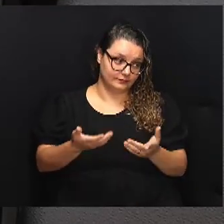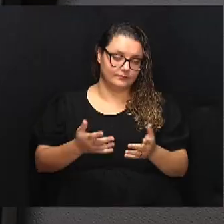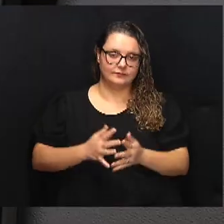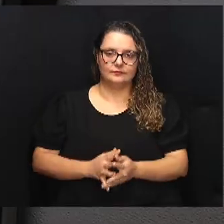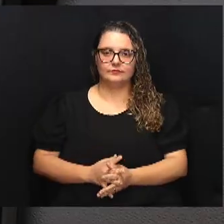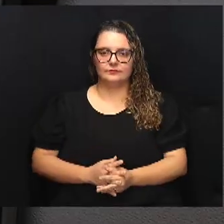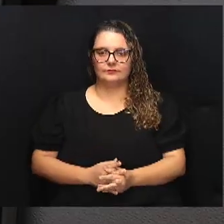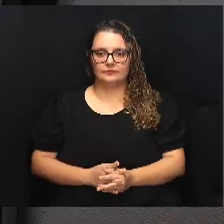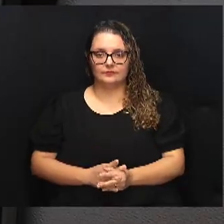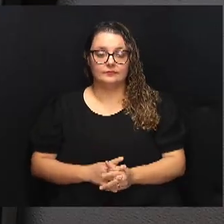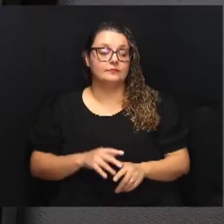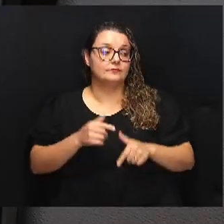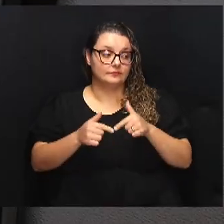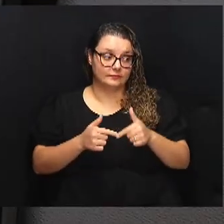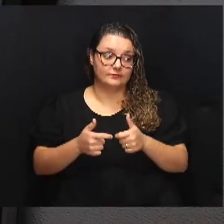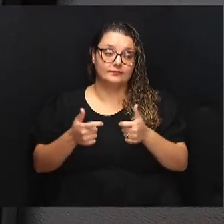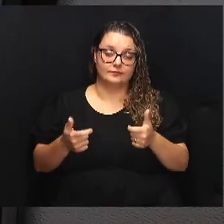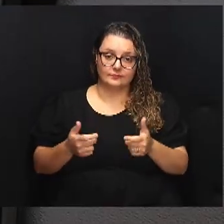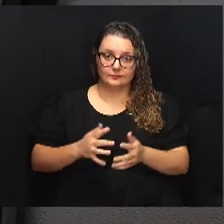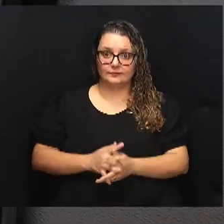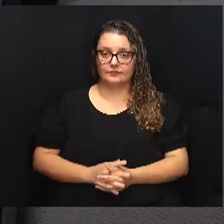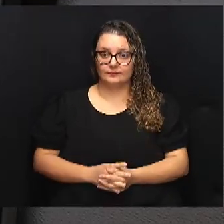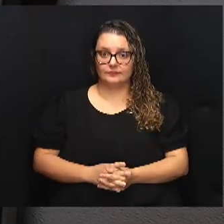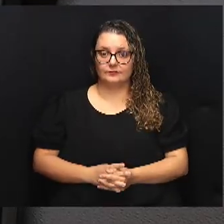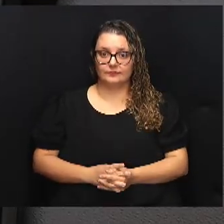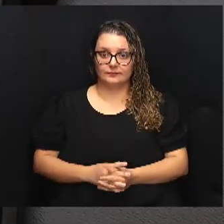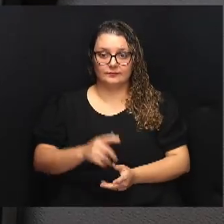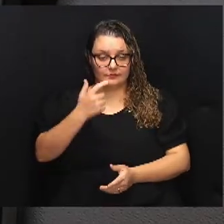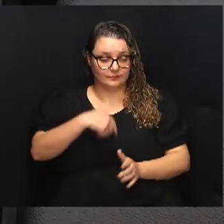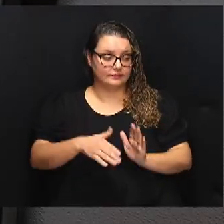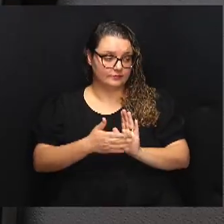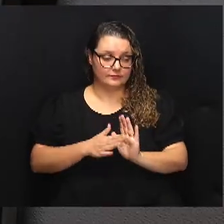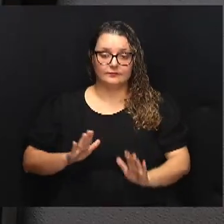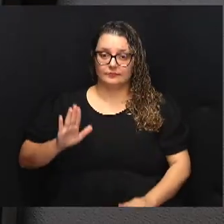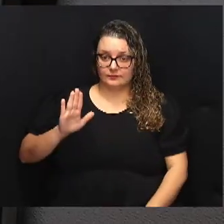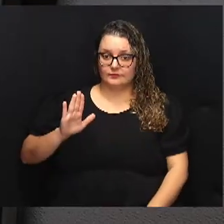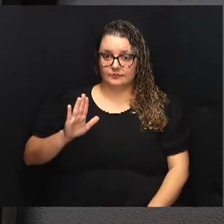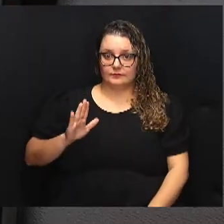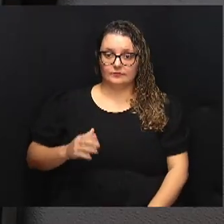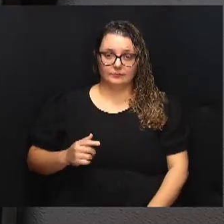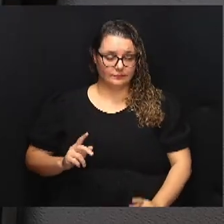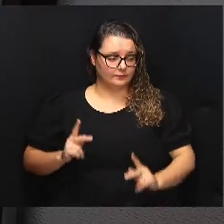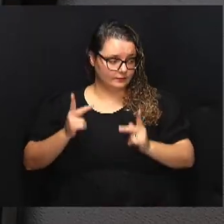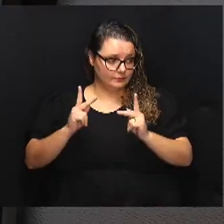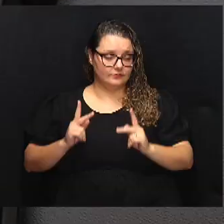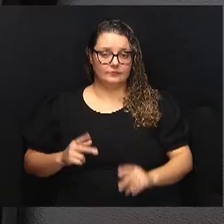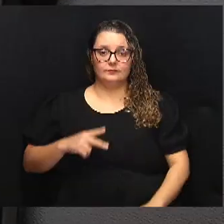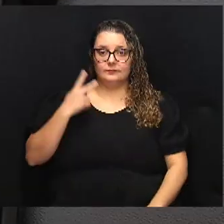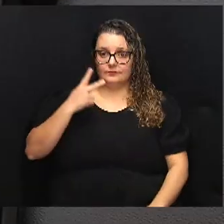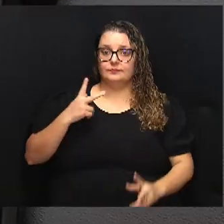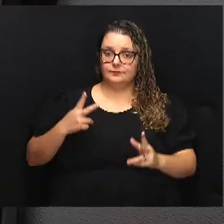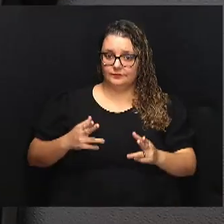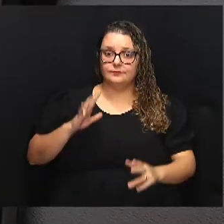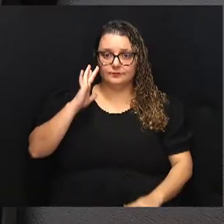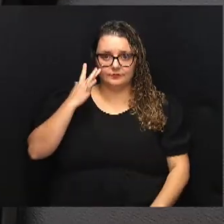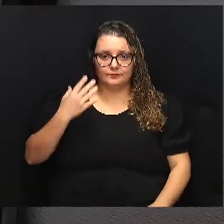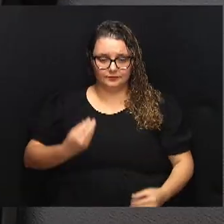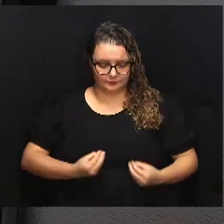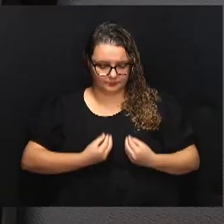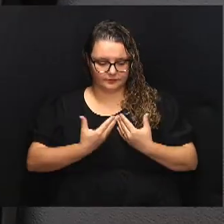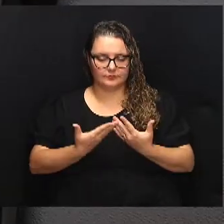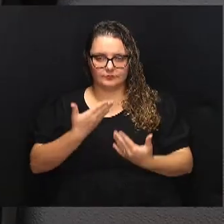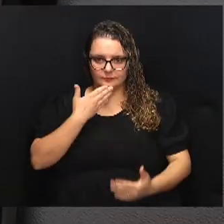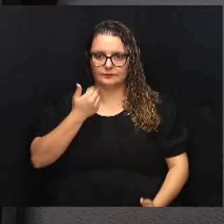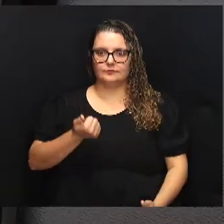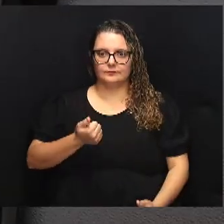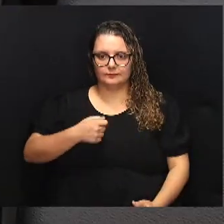tenho trabalhado bastante, Então, me propus a ser candidato, ganhei como vereador e eu acho que eu tenho que dar o meu melhor, Eu tenho que